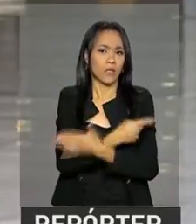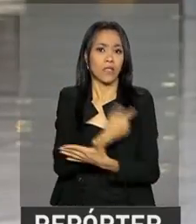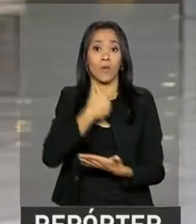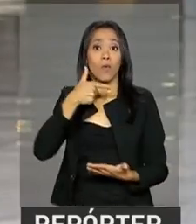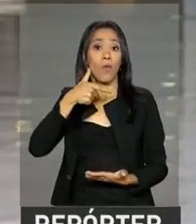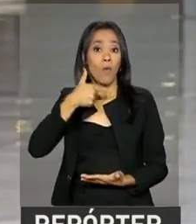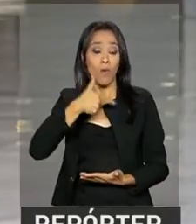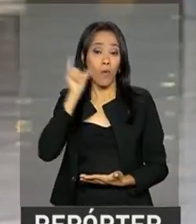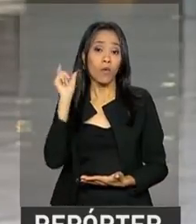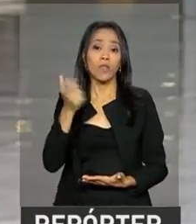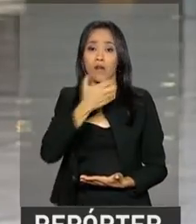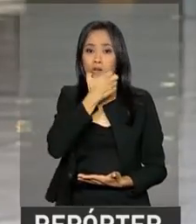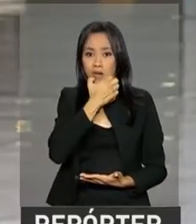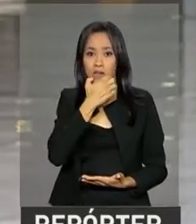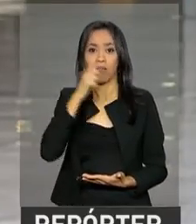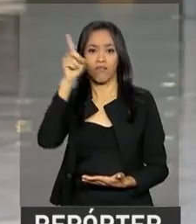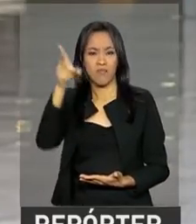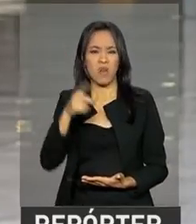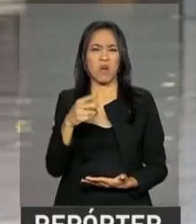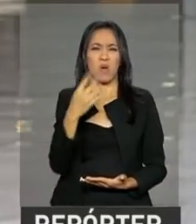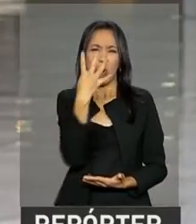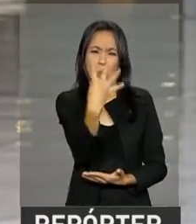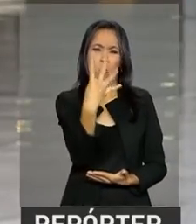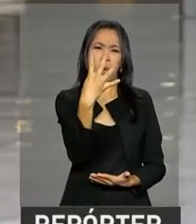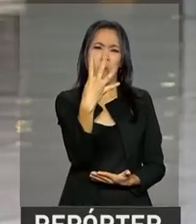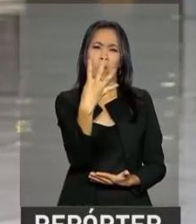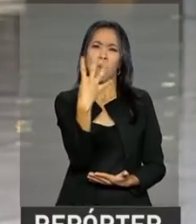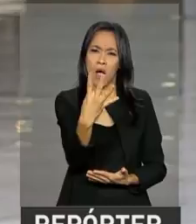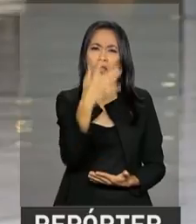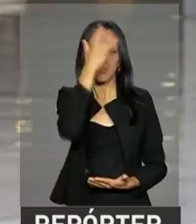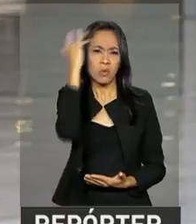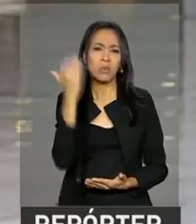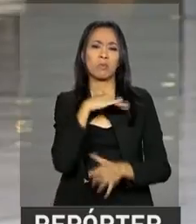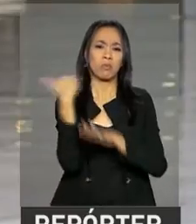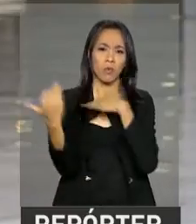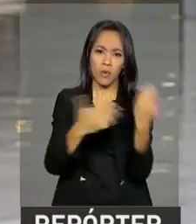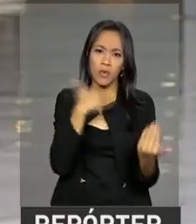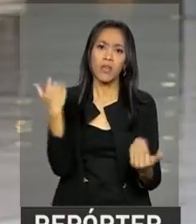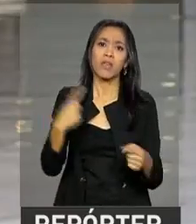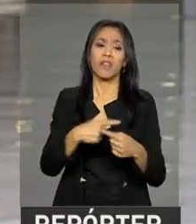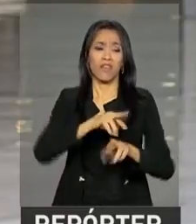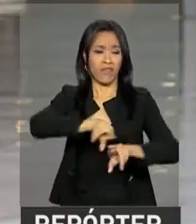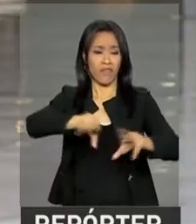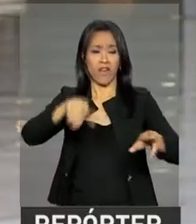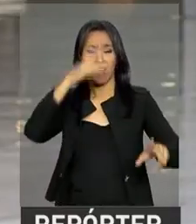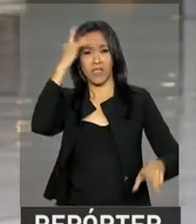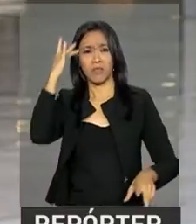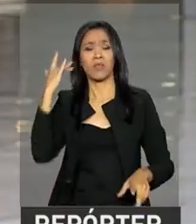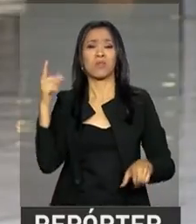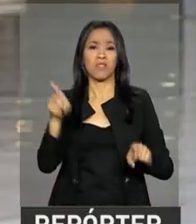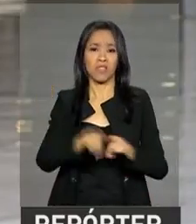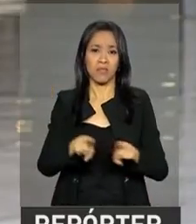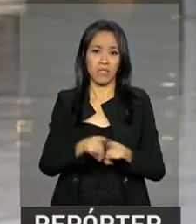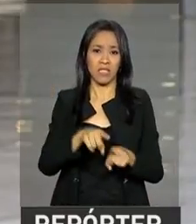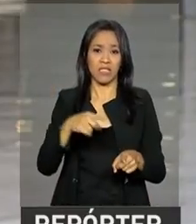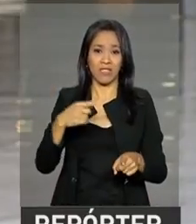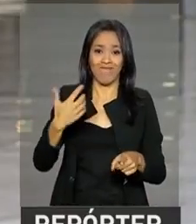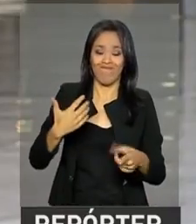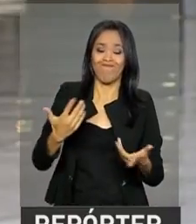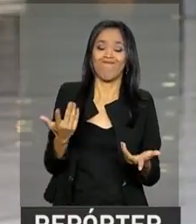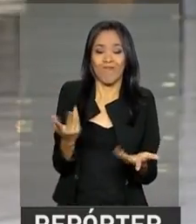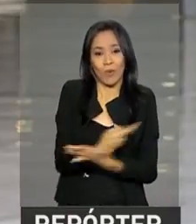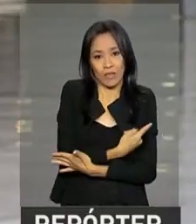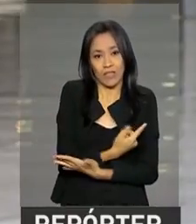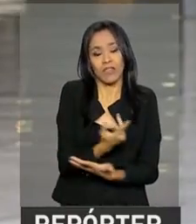de ontem em Londres, que deixaram aí pelo menos 4 mortos e dezenas de feridos. A polícia britânica classifica o